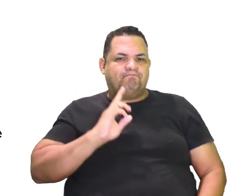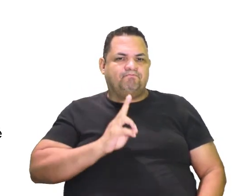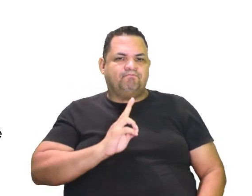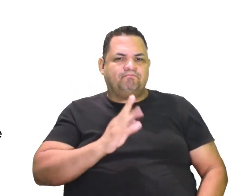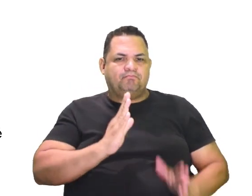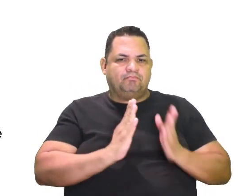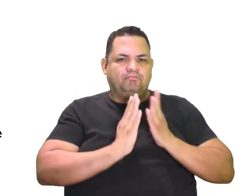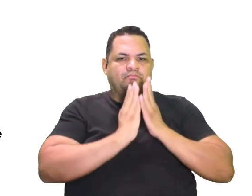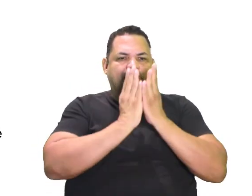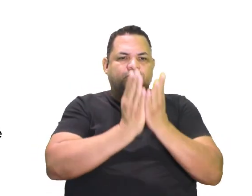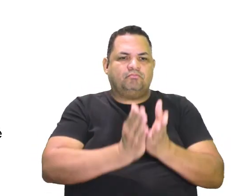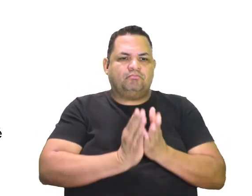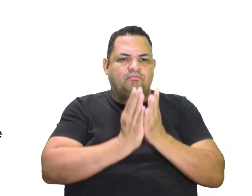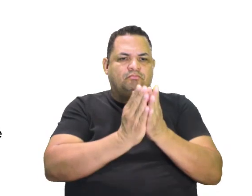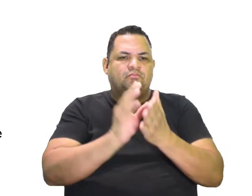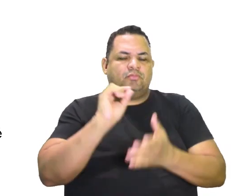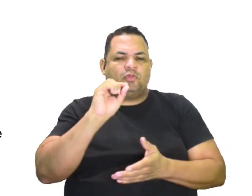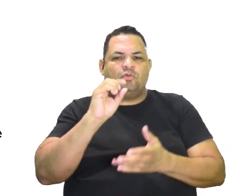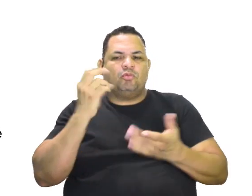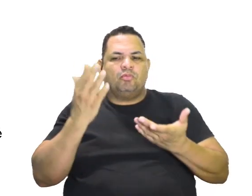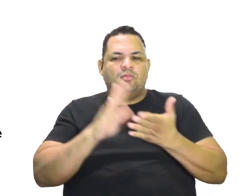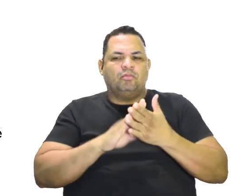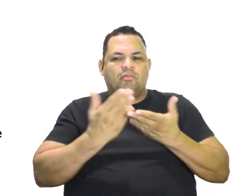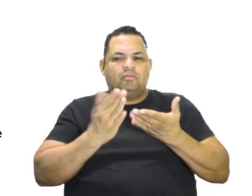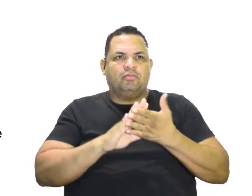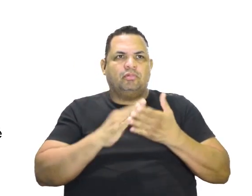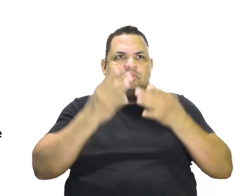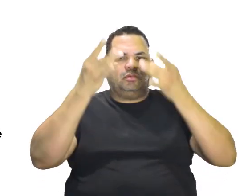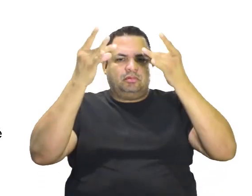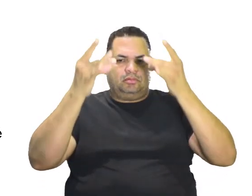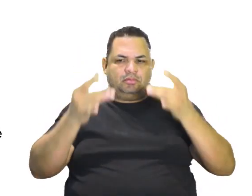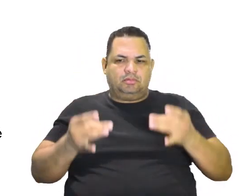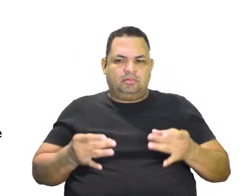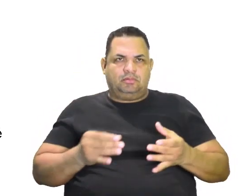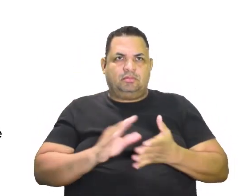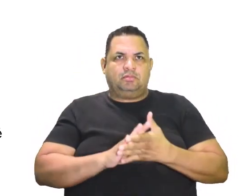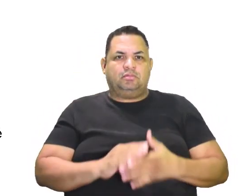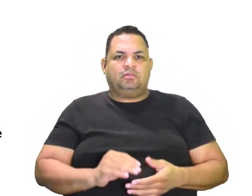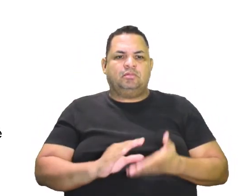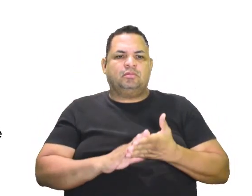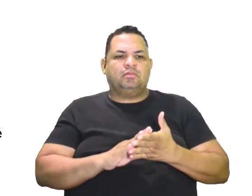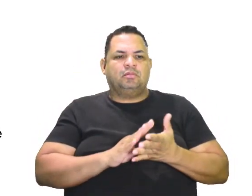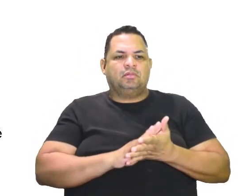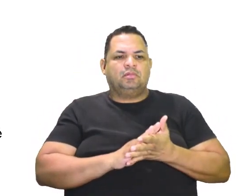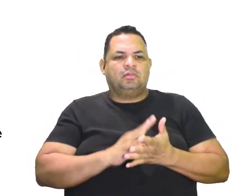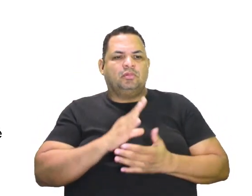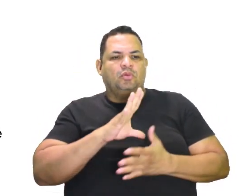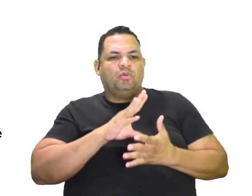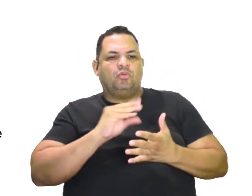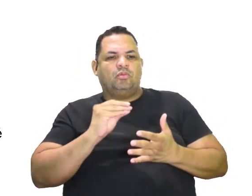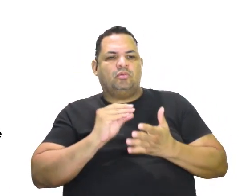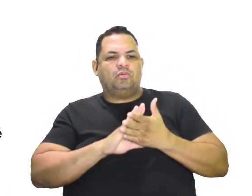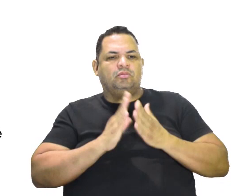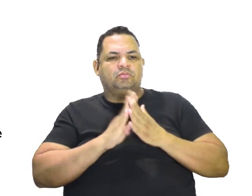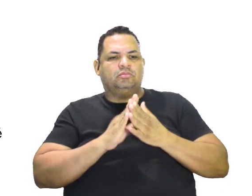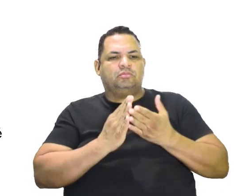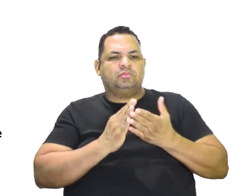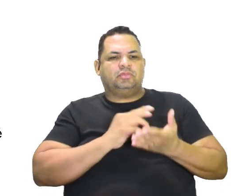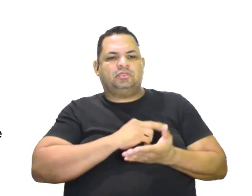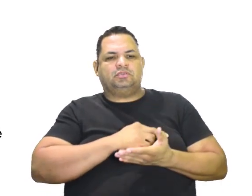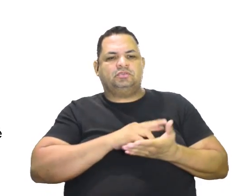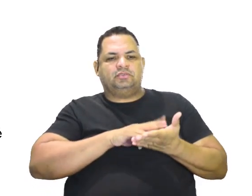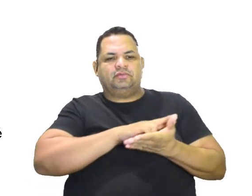seguiu o navio. Então veja só como foi que ele descreveu isso aí. Copiosa multidão da nau